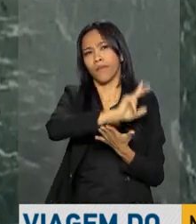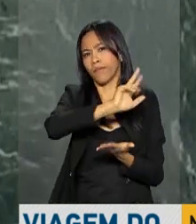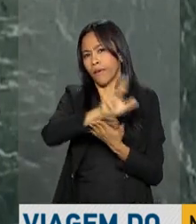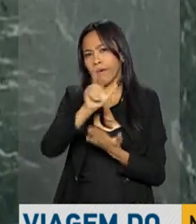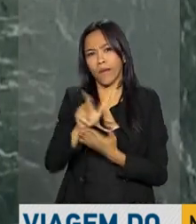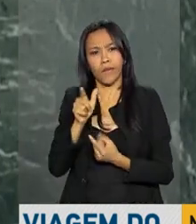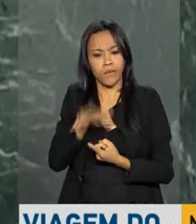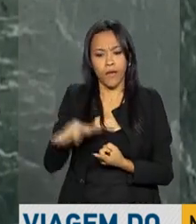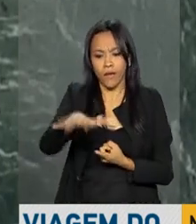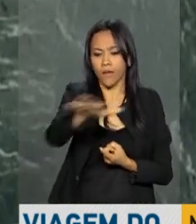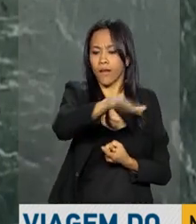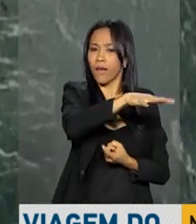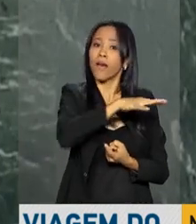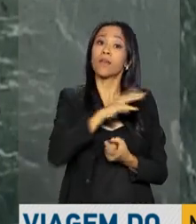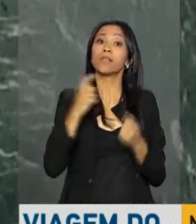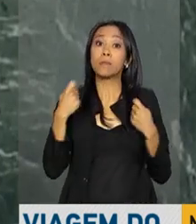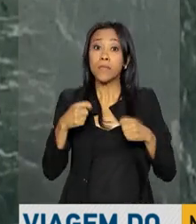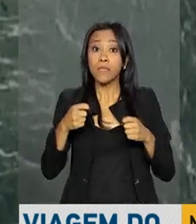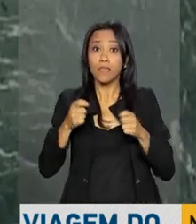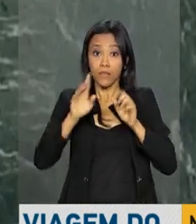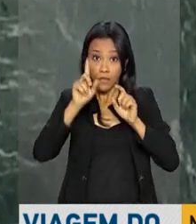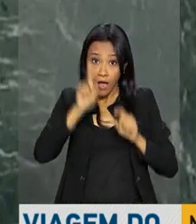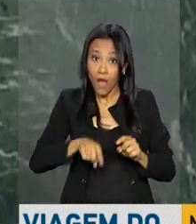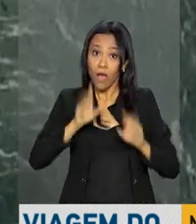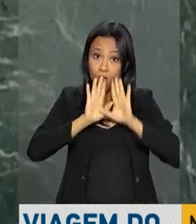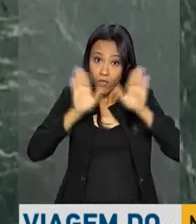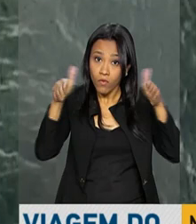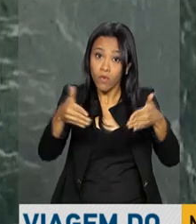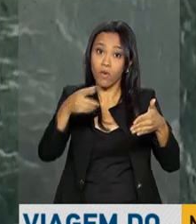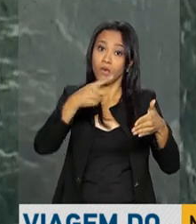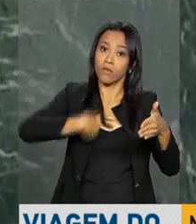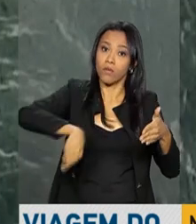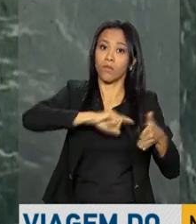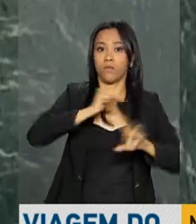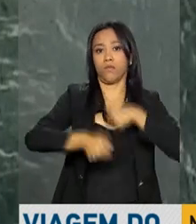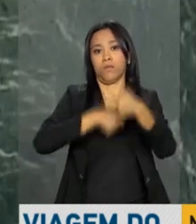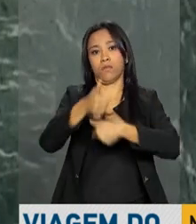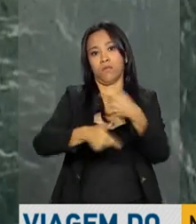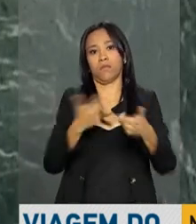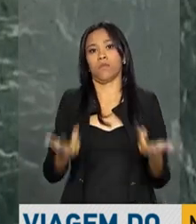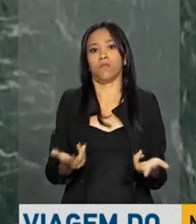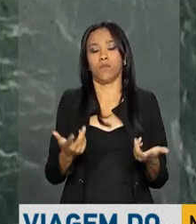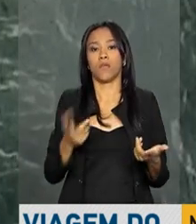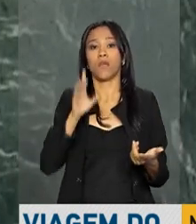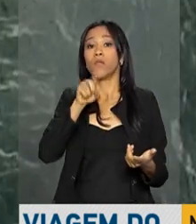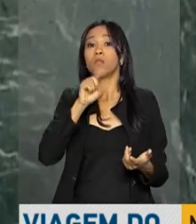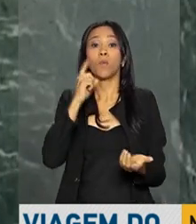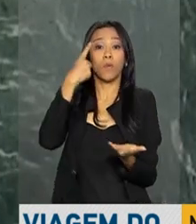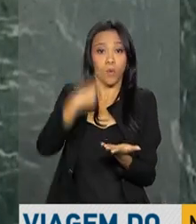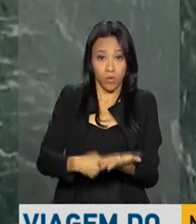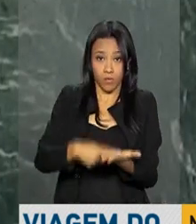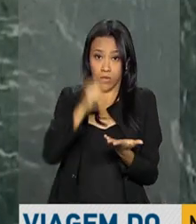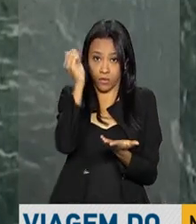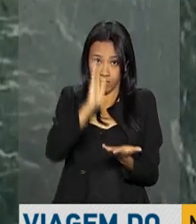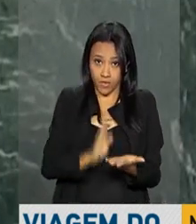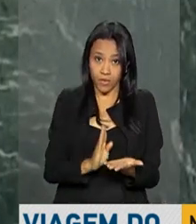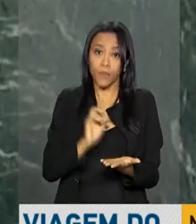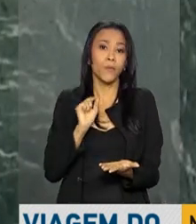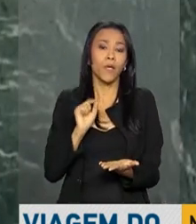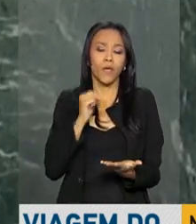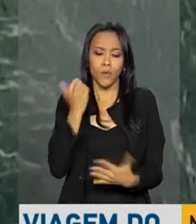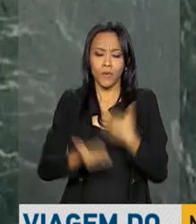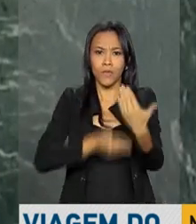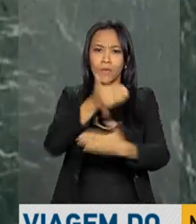dimensões, deve nortear nossa ação coletiva. O compromisso do Brasil com o